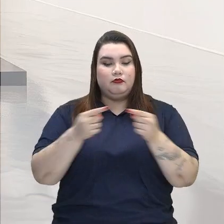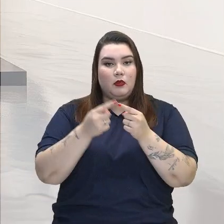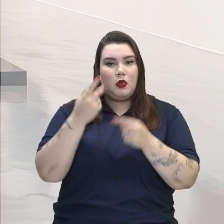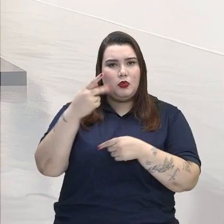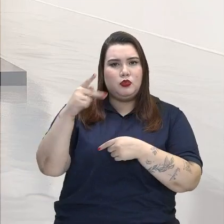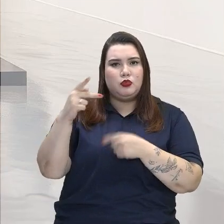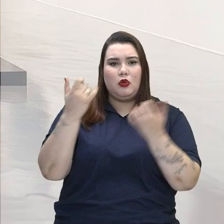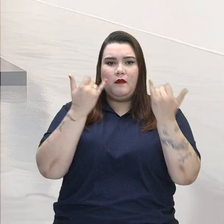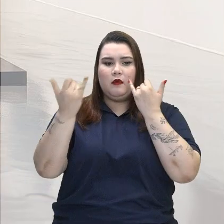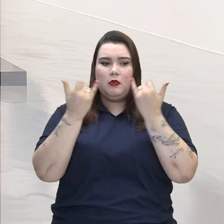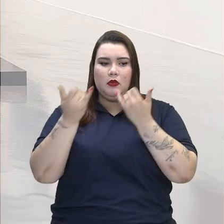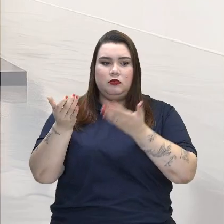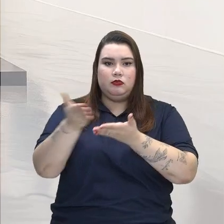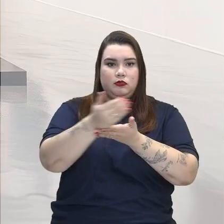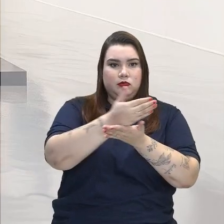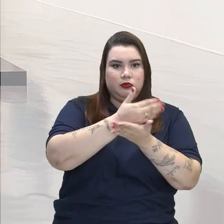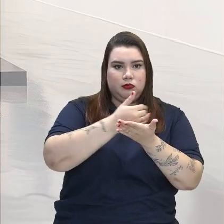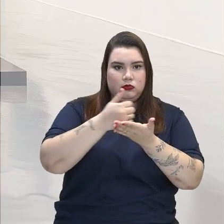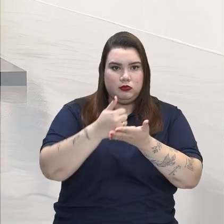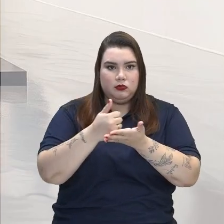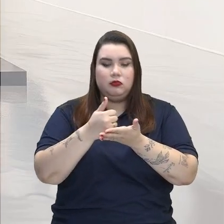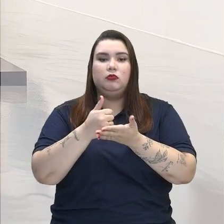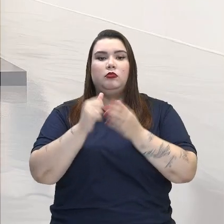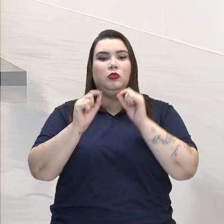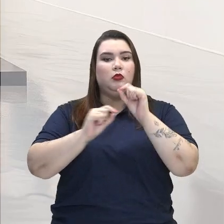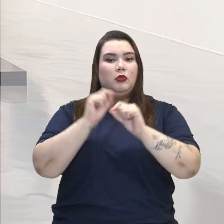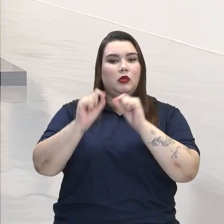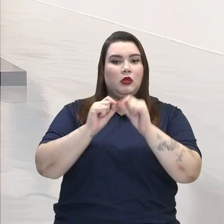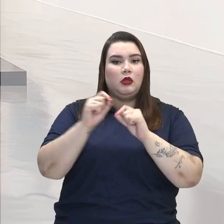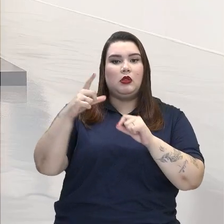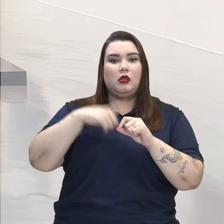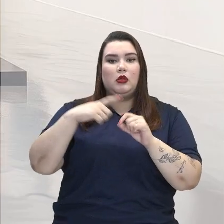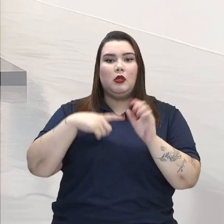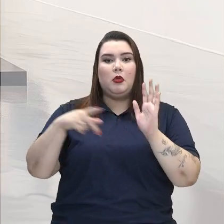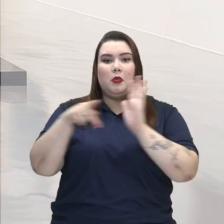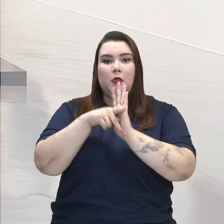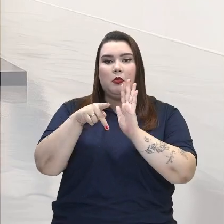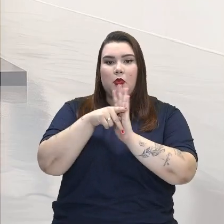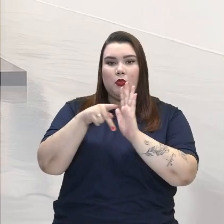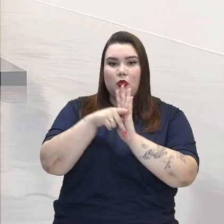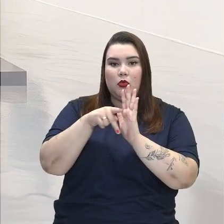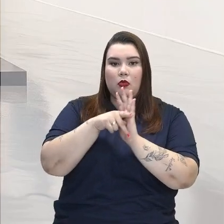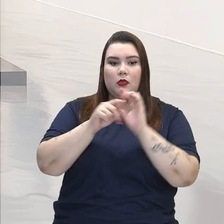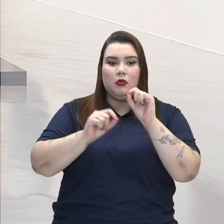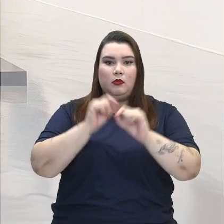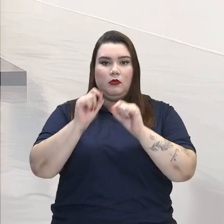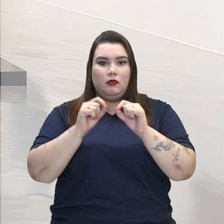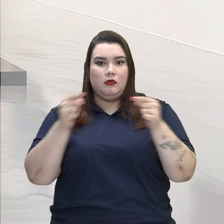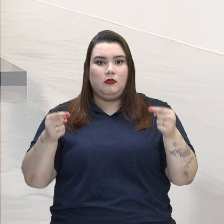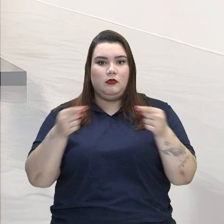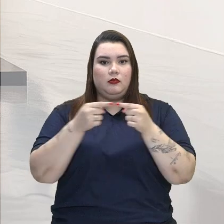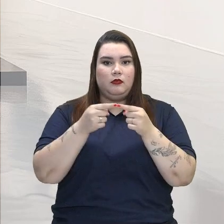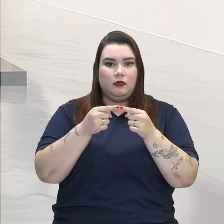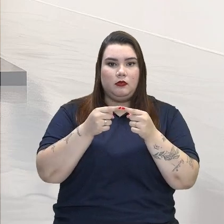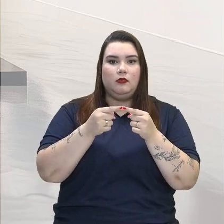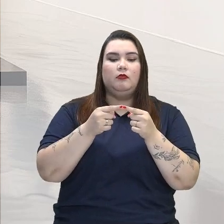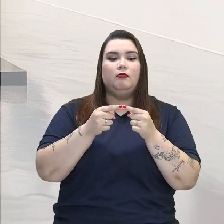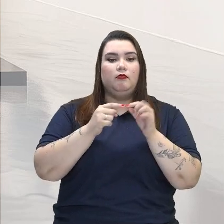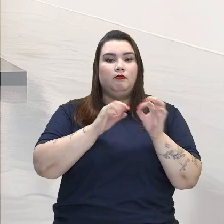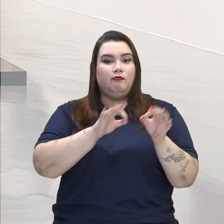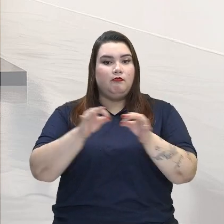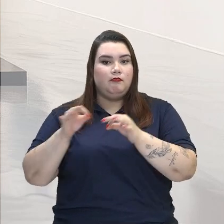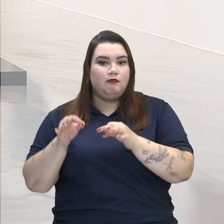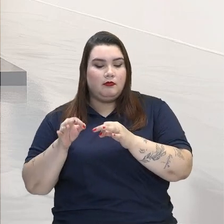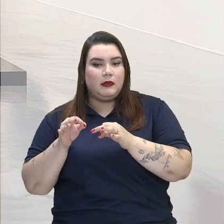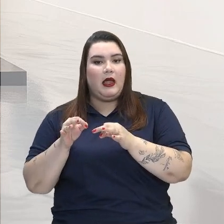observações cuidadosas sobre a transmissão de características das ervilhas levaram à formulação de 2 leis fundamentais